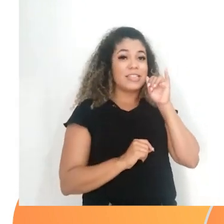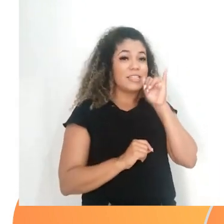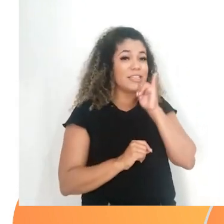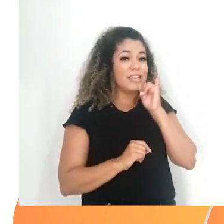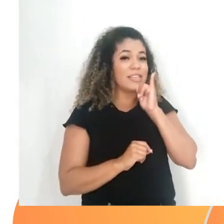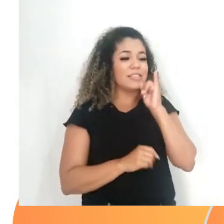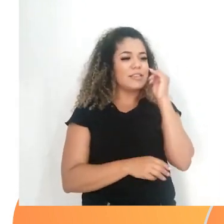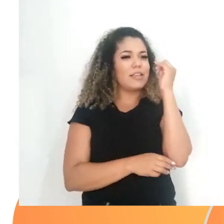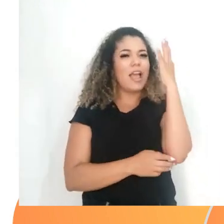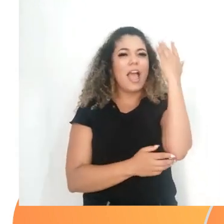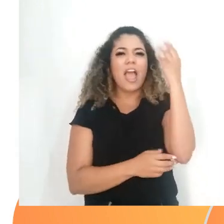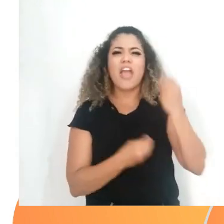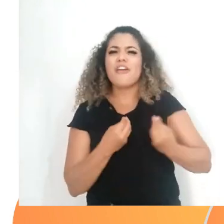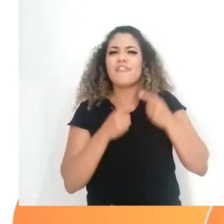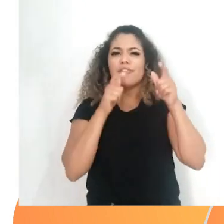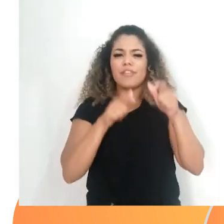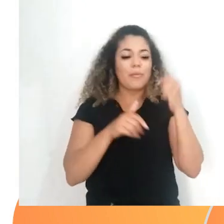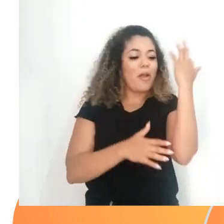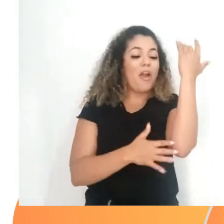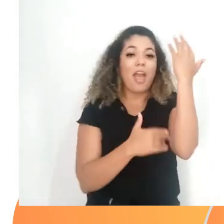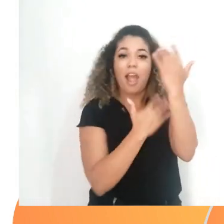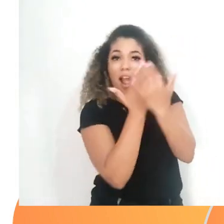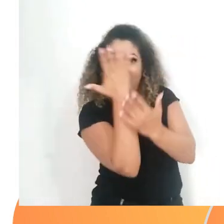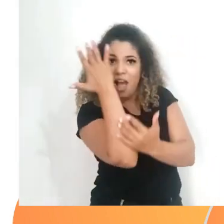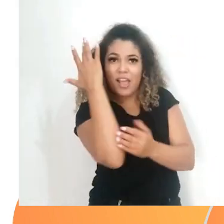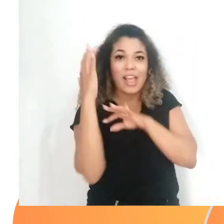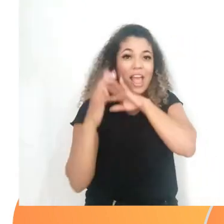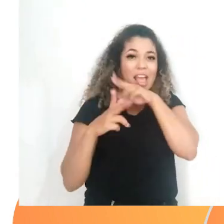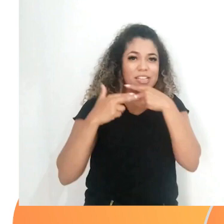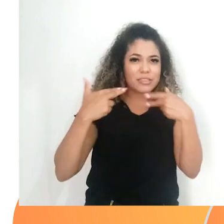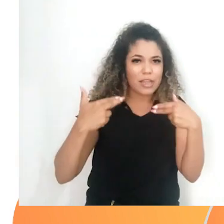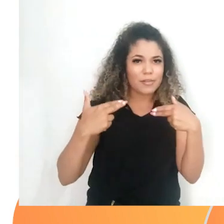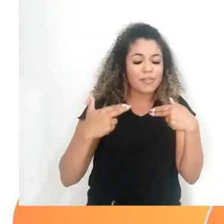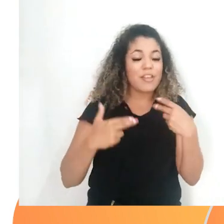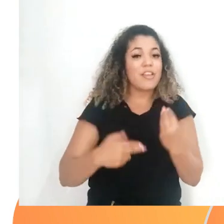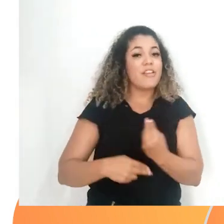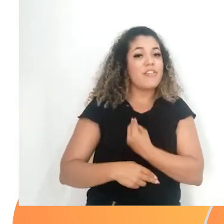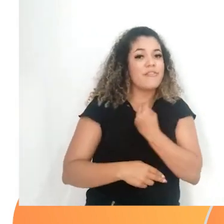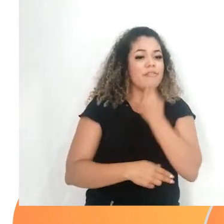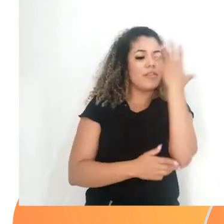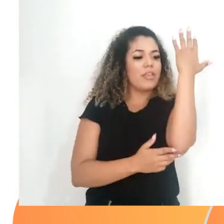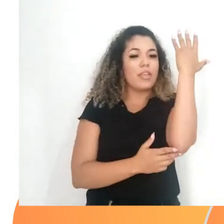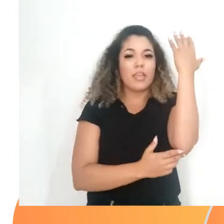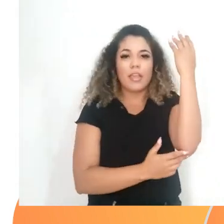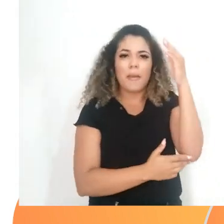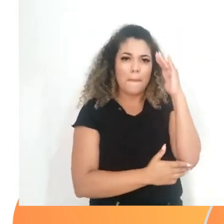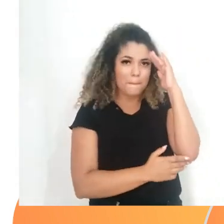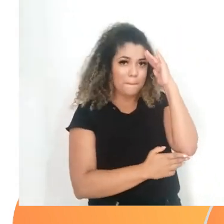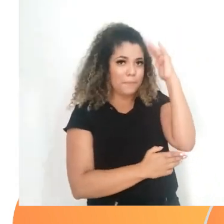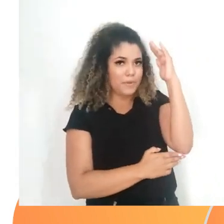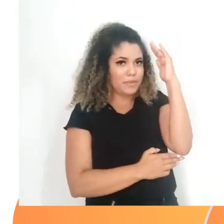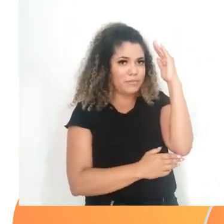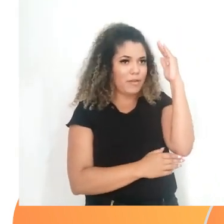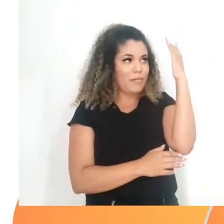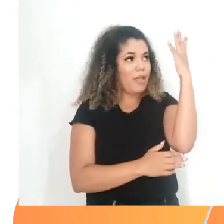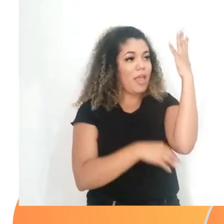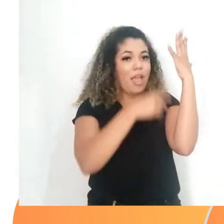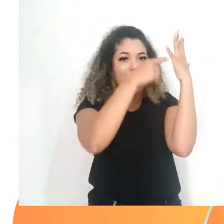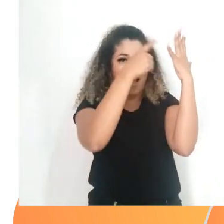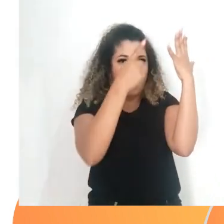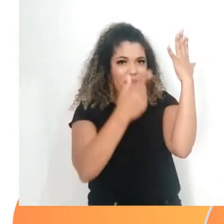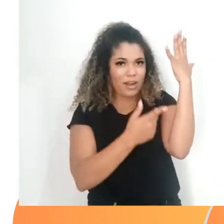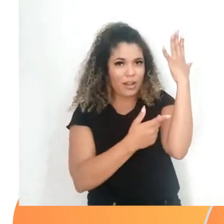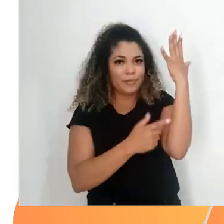se eles são arbóreos, eles devem viver em árvores. Bom, os animais arbóreos são aqueles que vivem principalmente